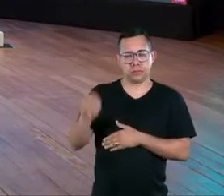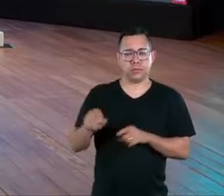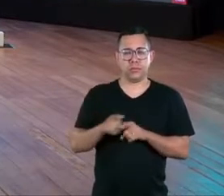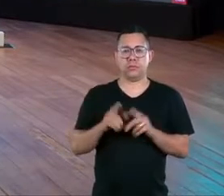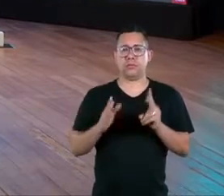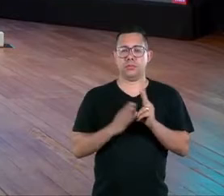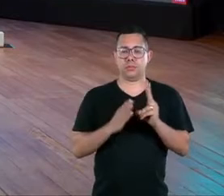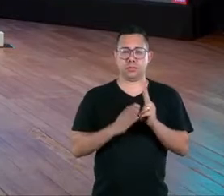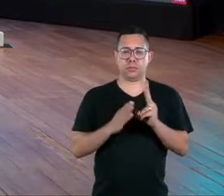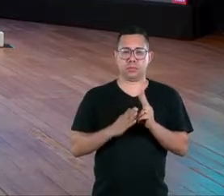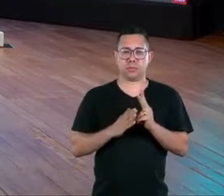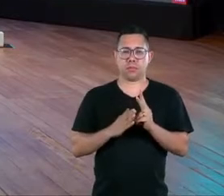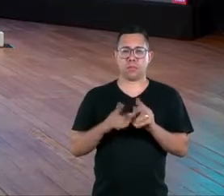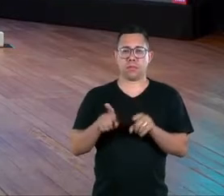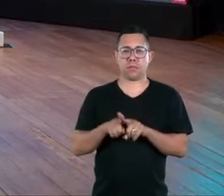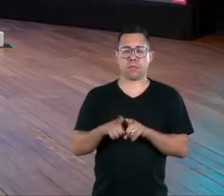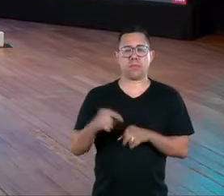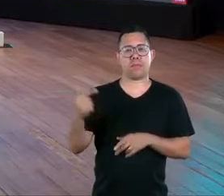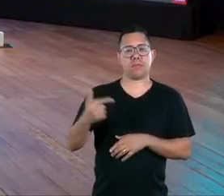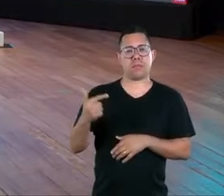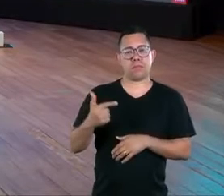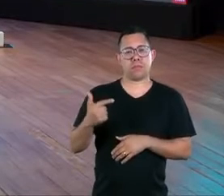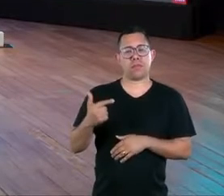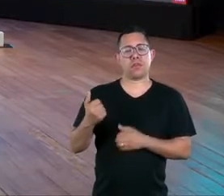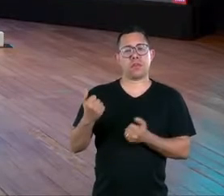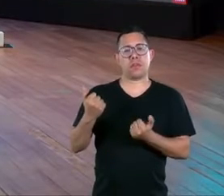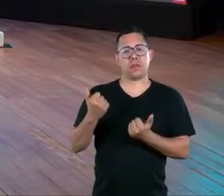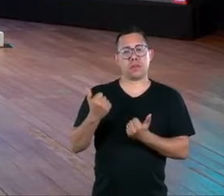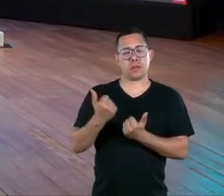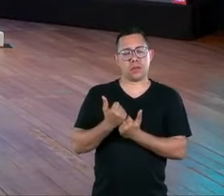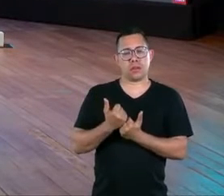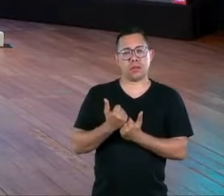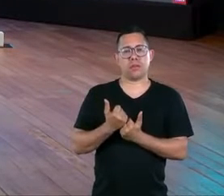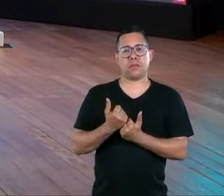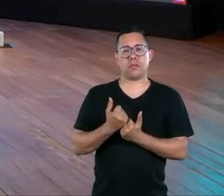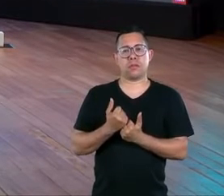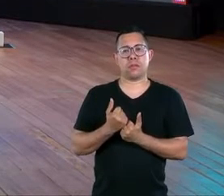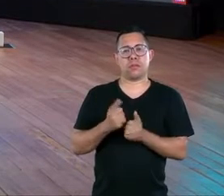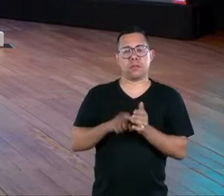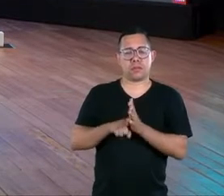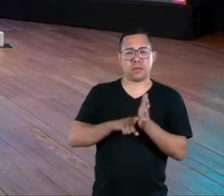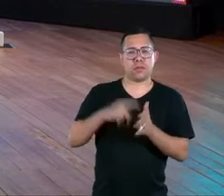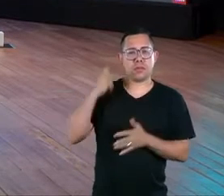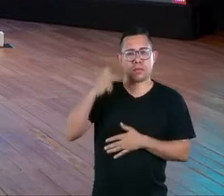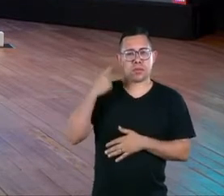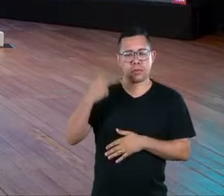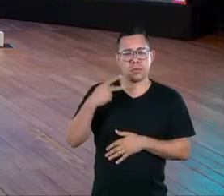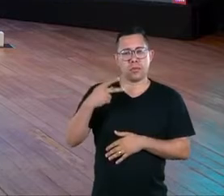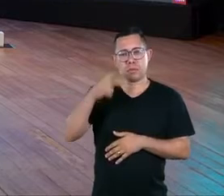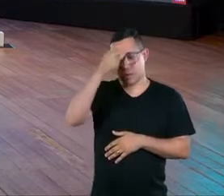NEAB-UFO, e vice-coordenador do Núcleo de Estudos e Pesquisa em Políticas Públicas e Educação,